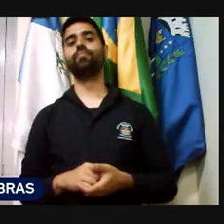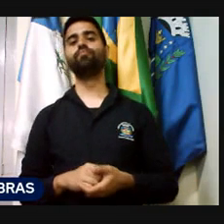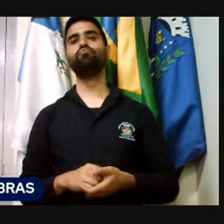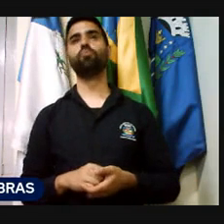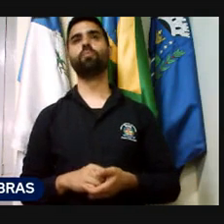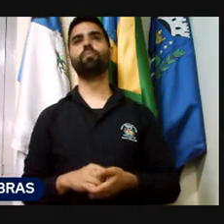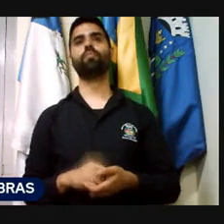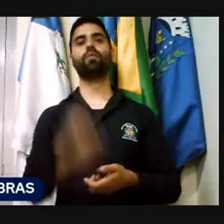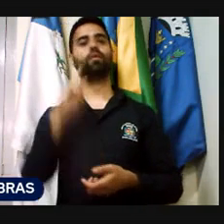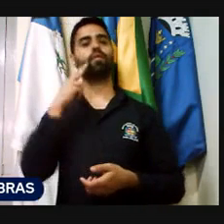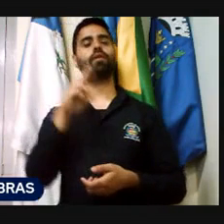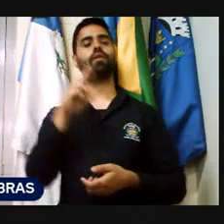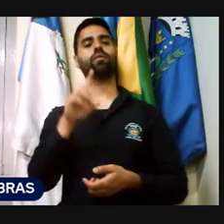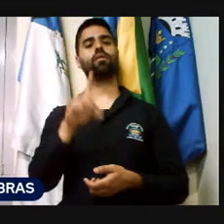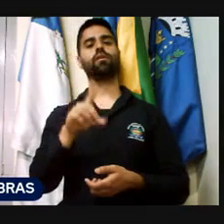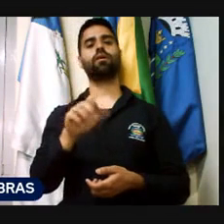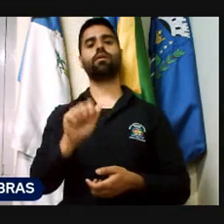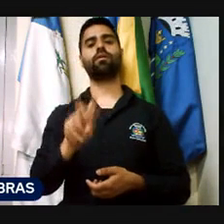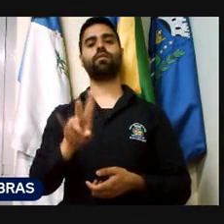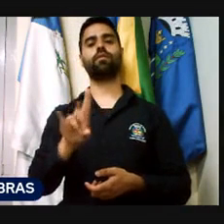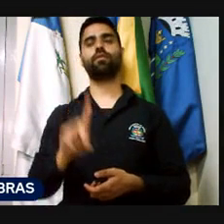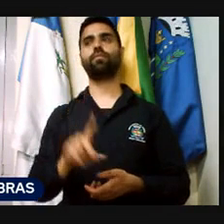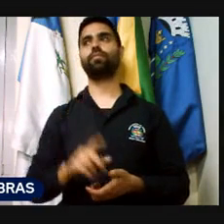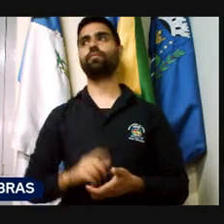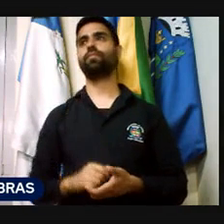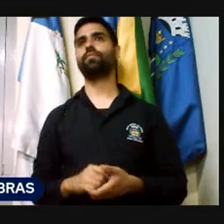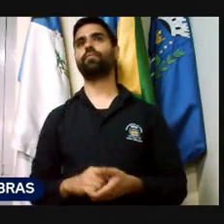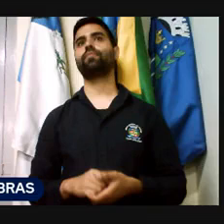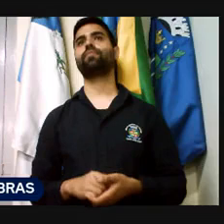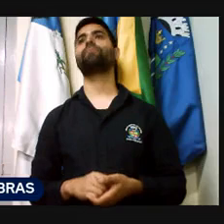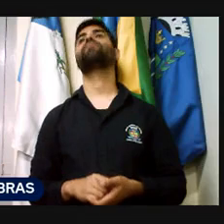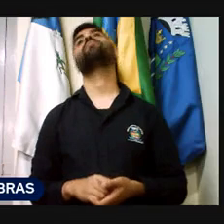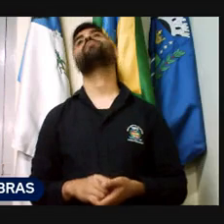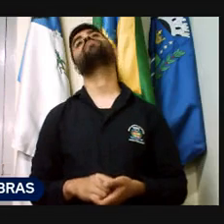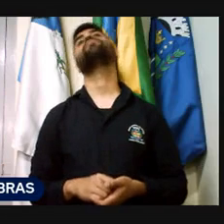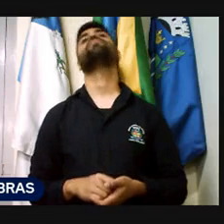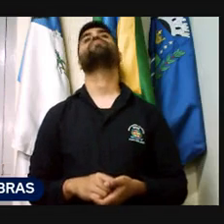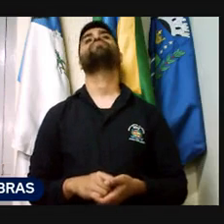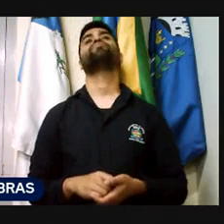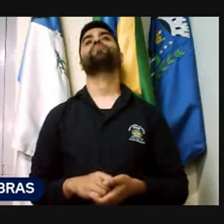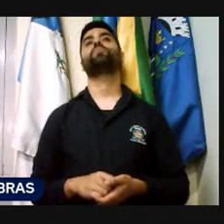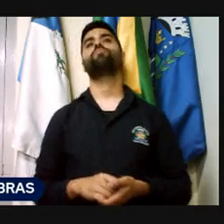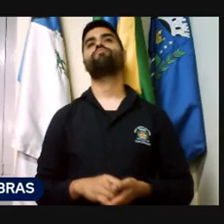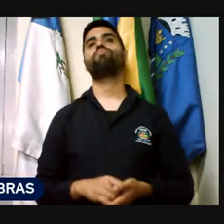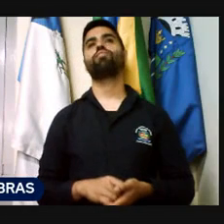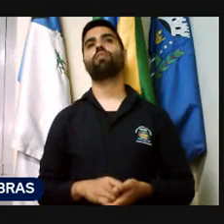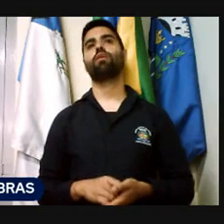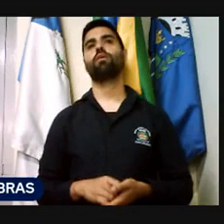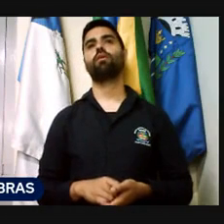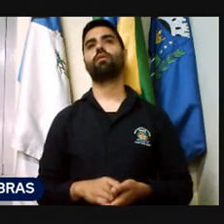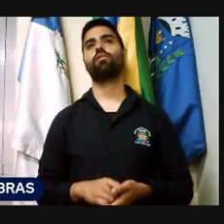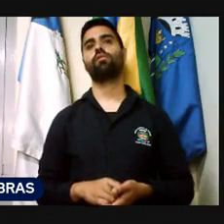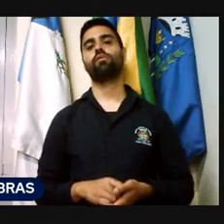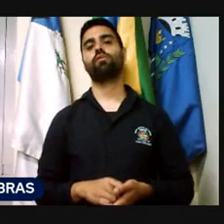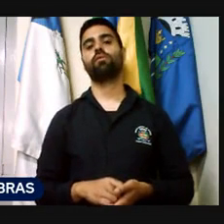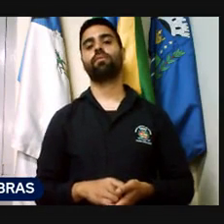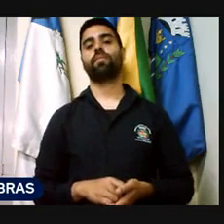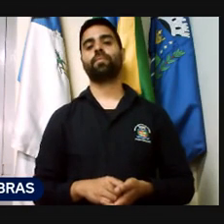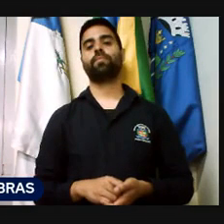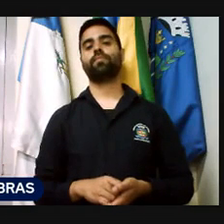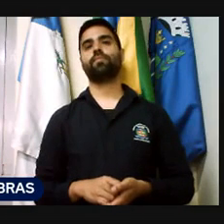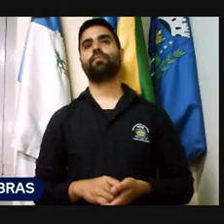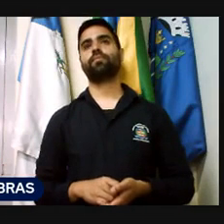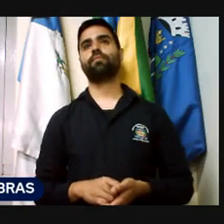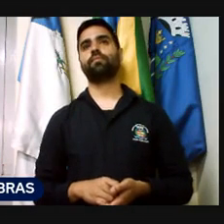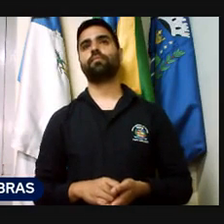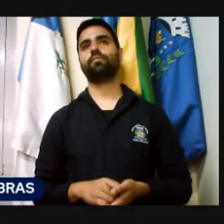2021, vereador David Nogueira. Requerimento do vereador David Nogueira, contendo